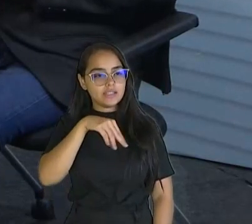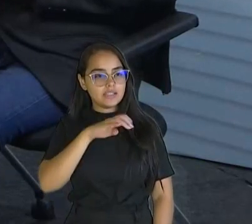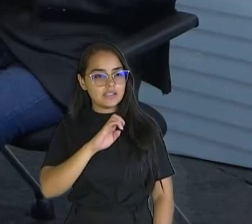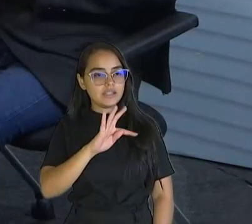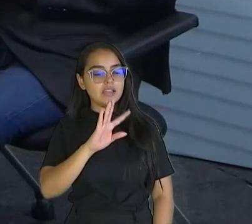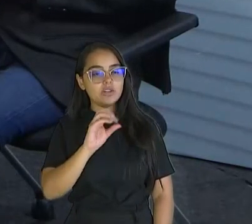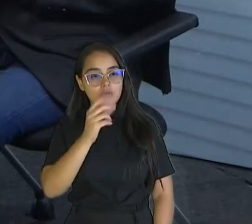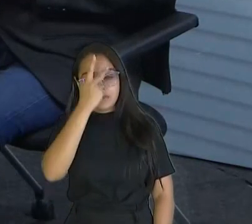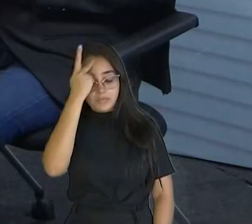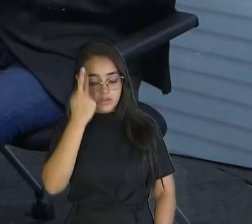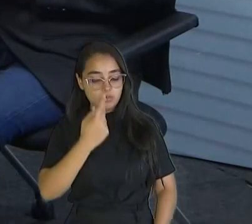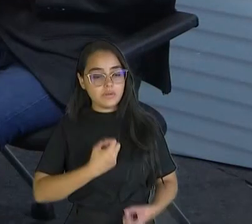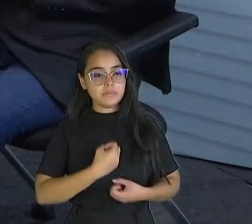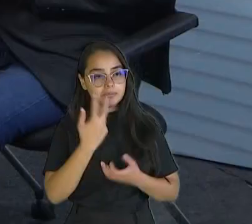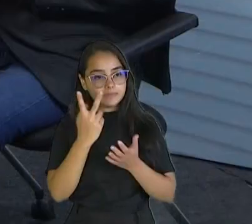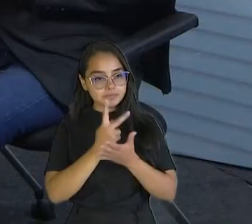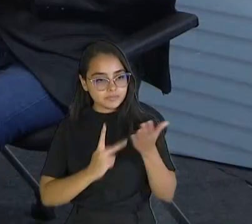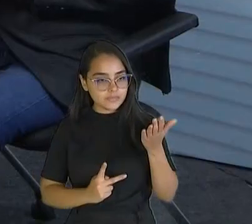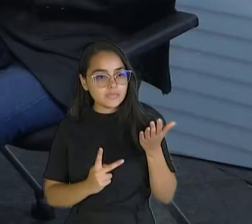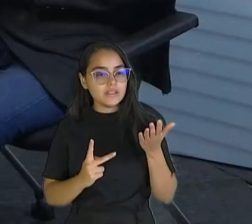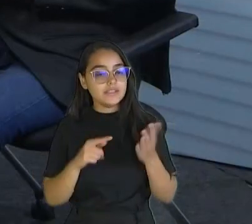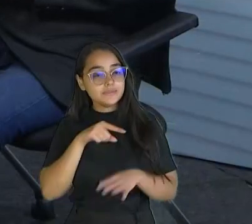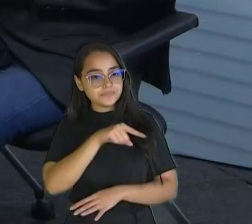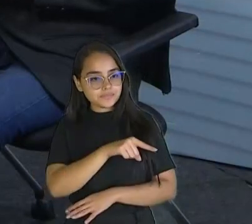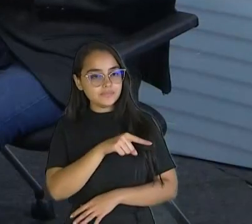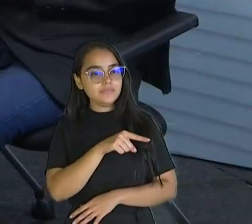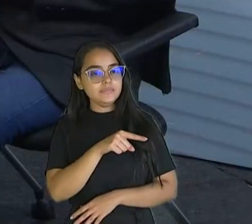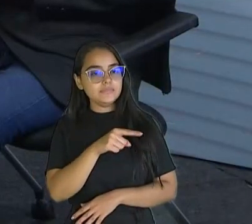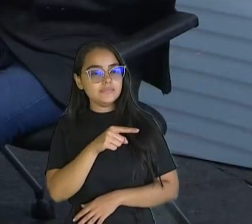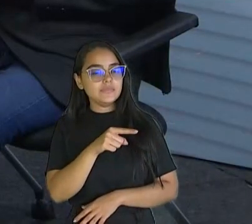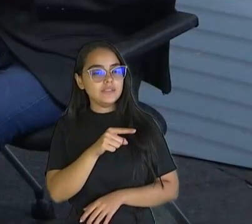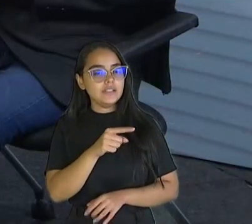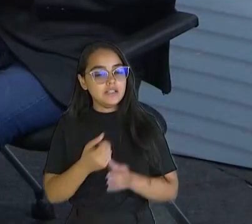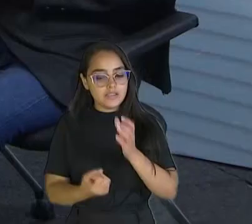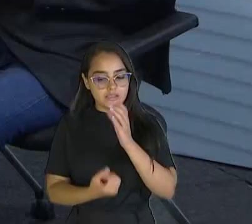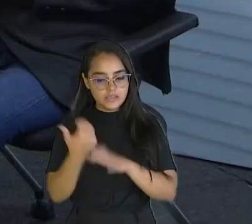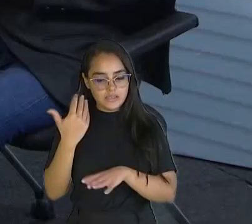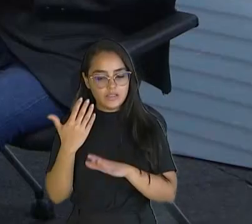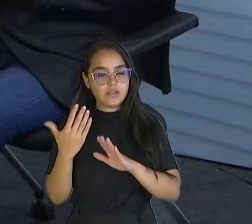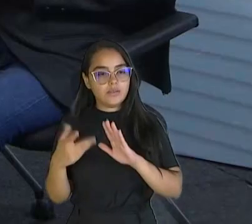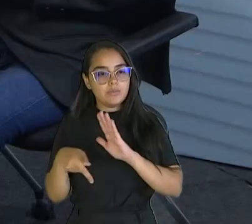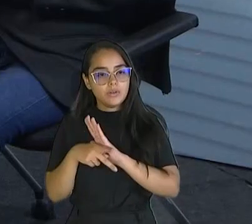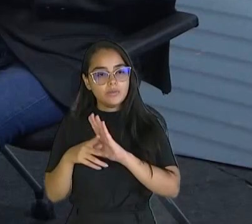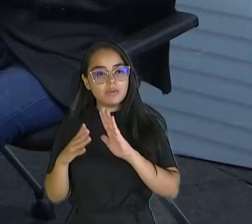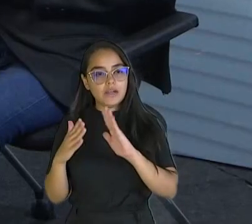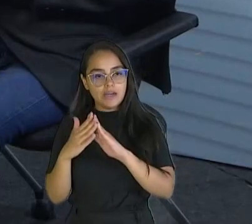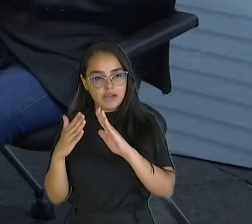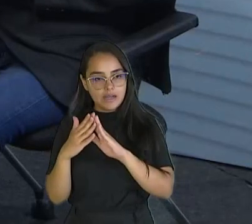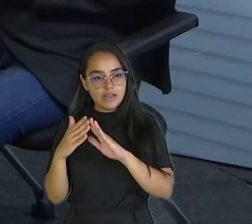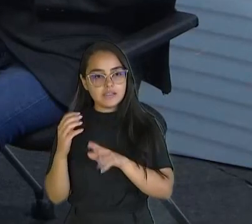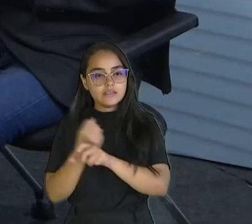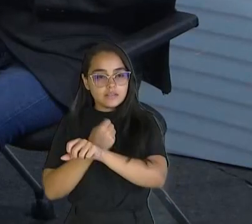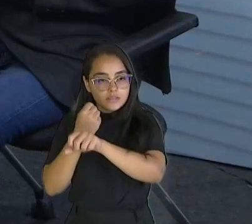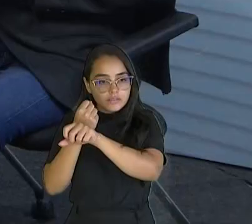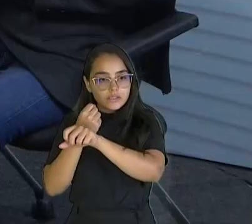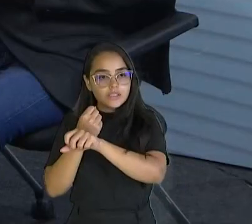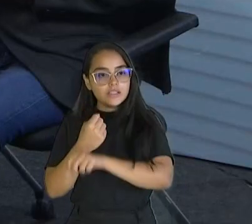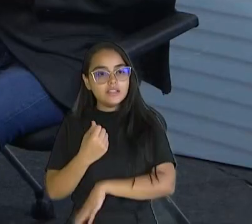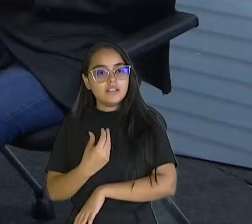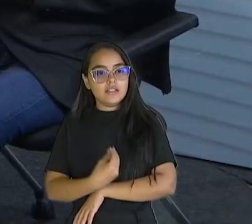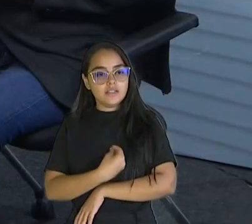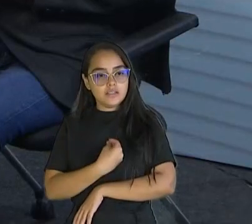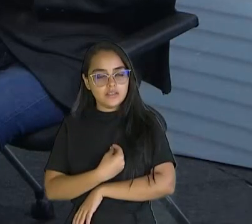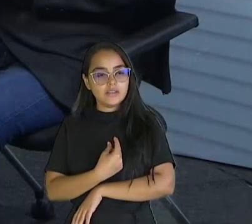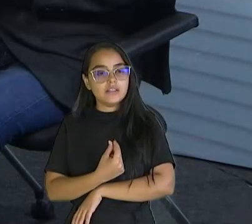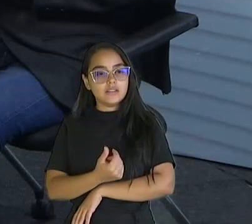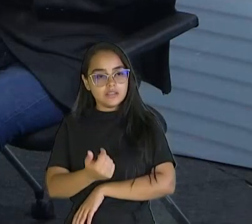poeta. E dizem até que ele, depois que a casa foi construída, ele foi morar lá, viveu o resto da vida dele